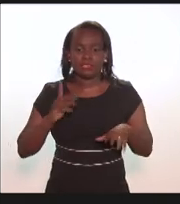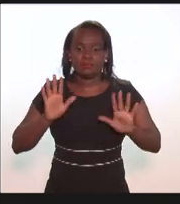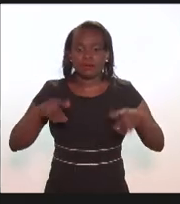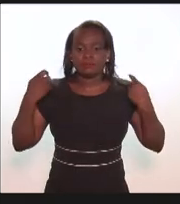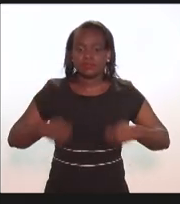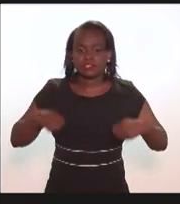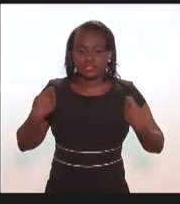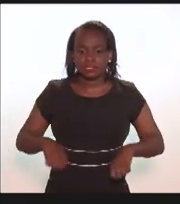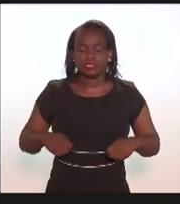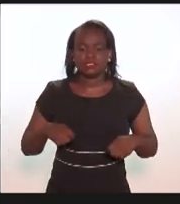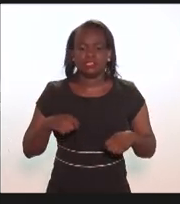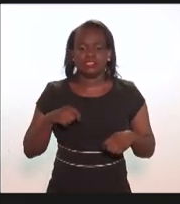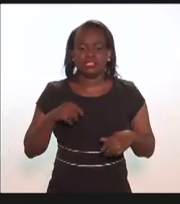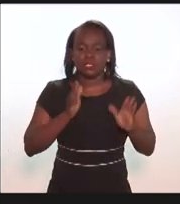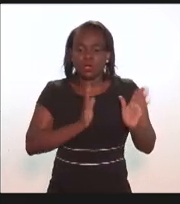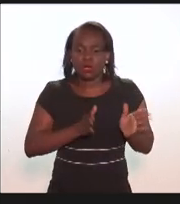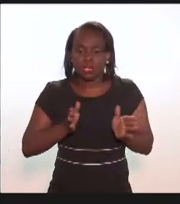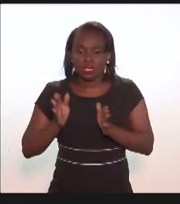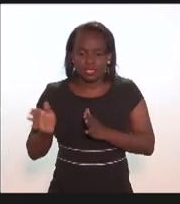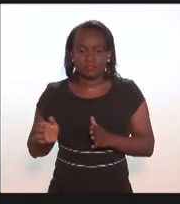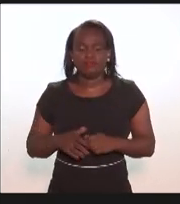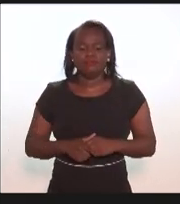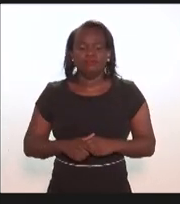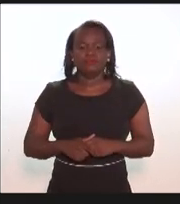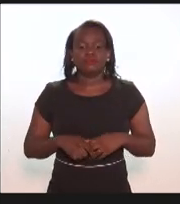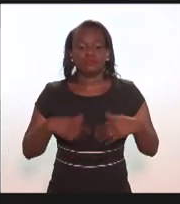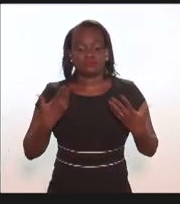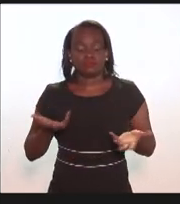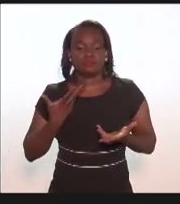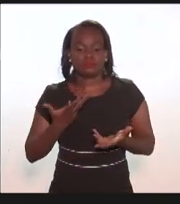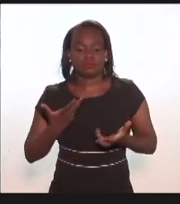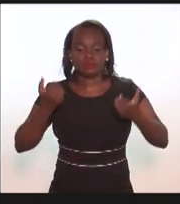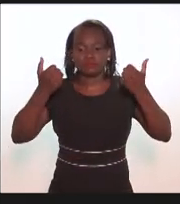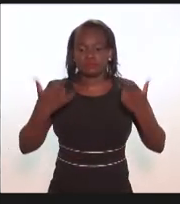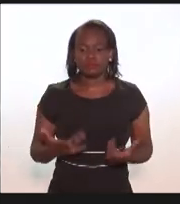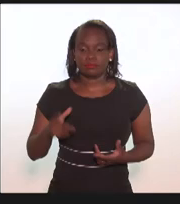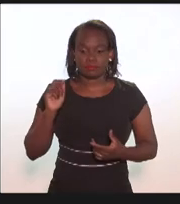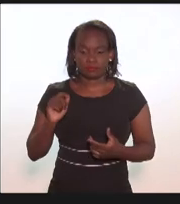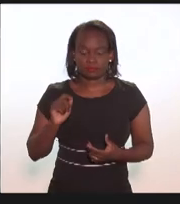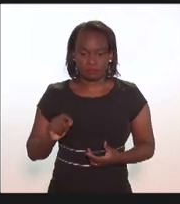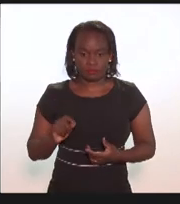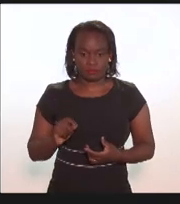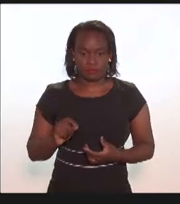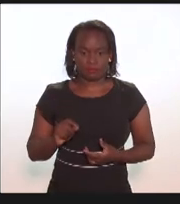precisa organizar isso. Gostaria de dizer que